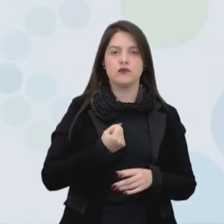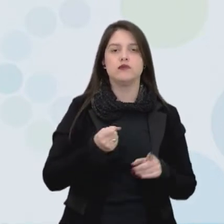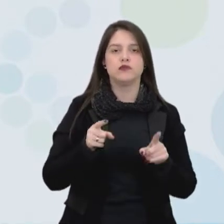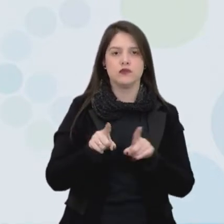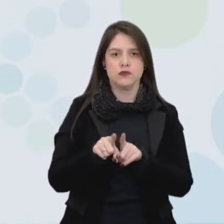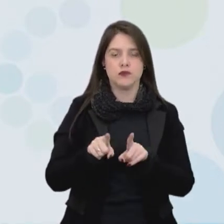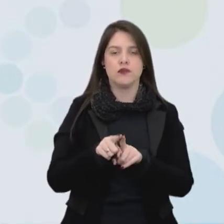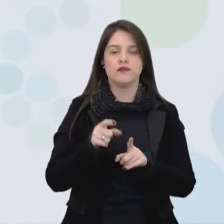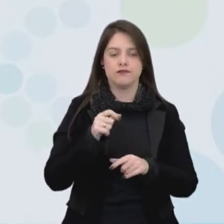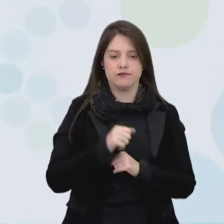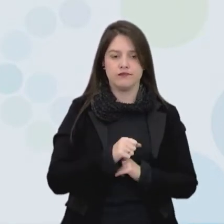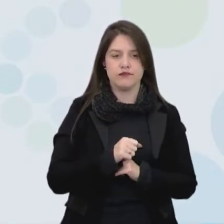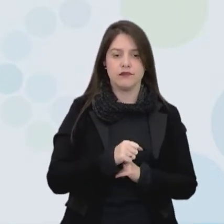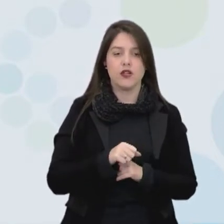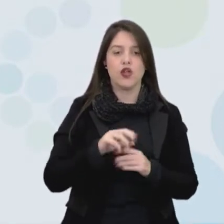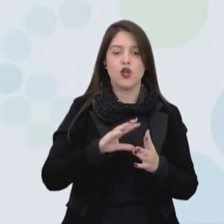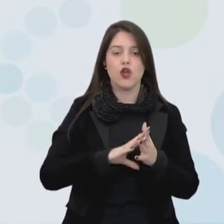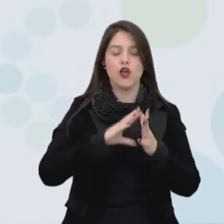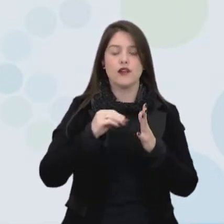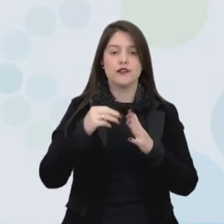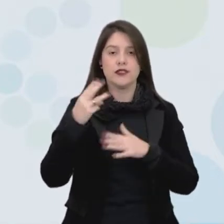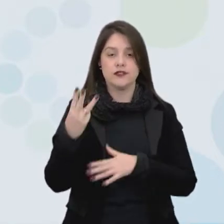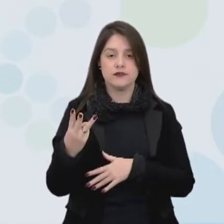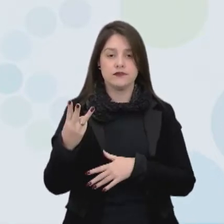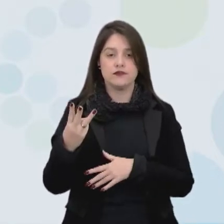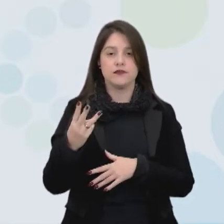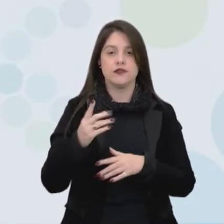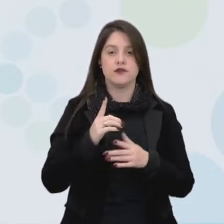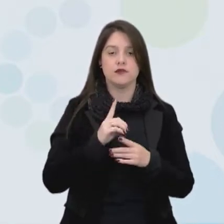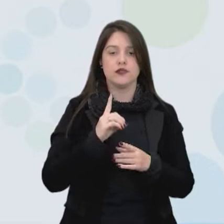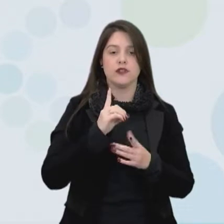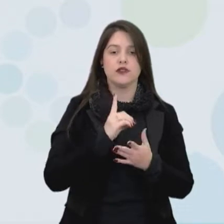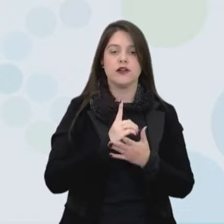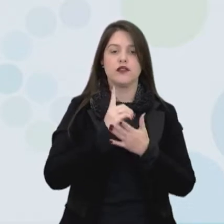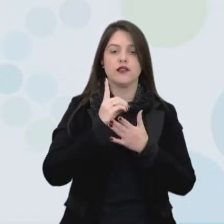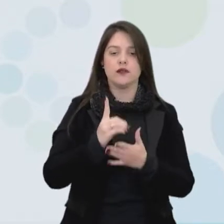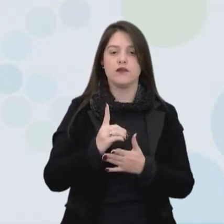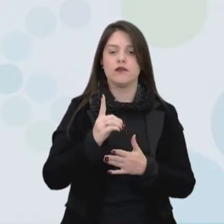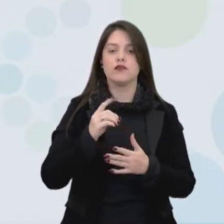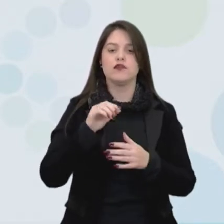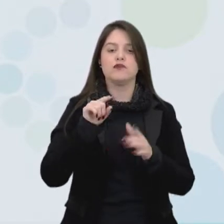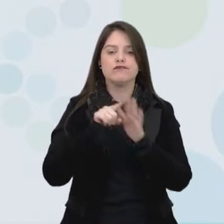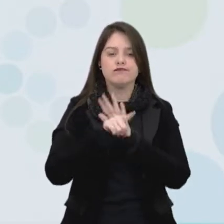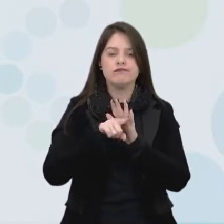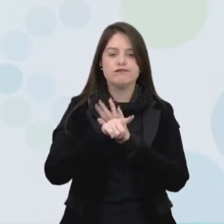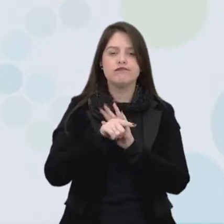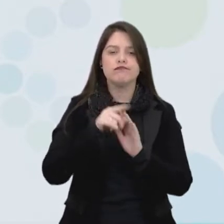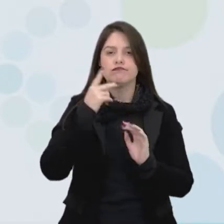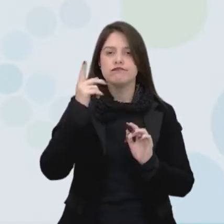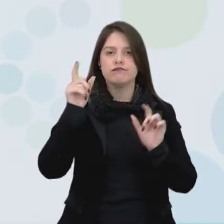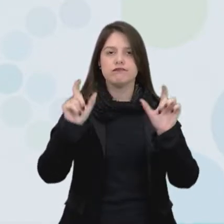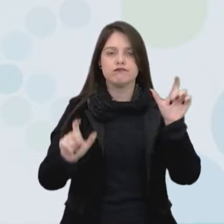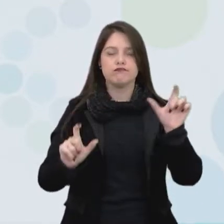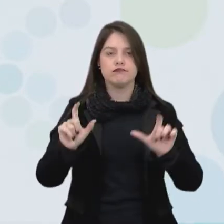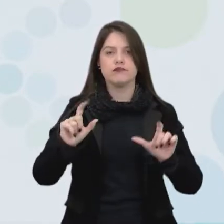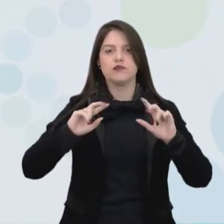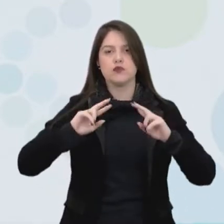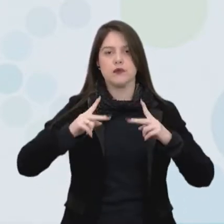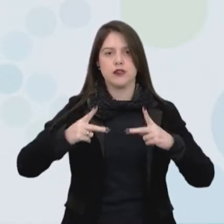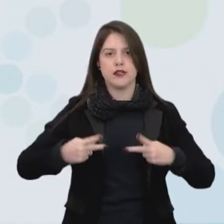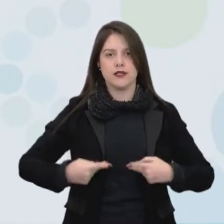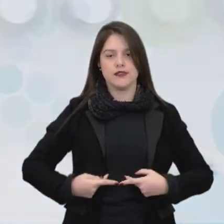importam, sendo do componente curricular 3, demografia, investigação das